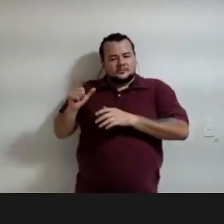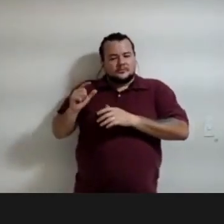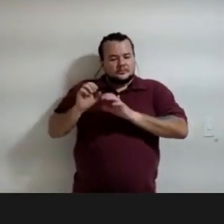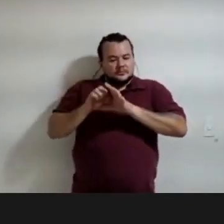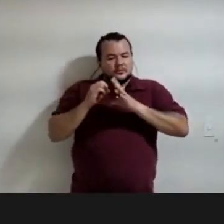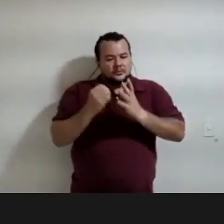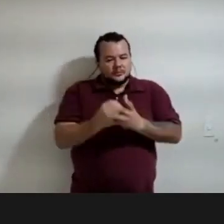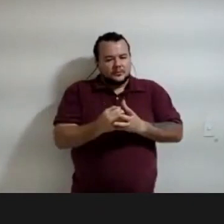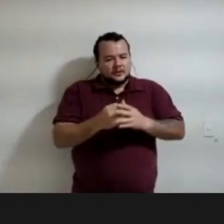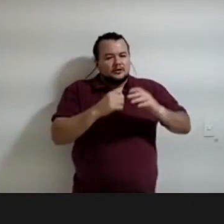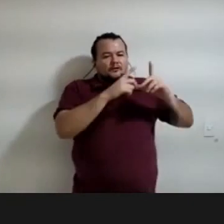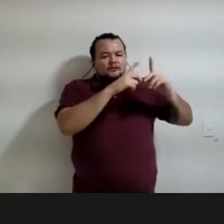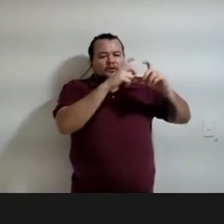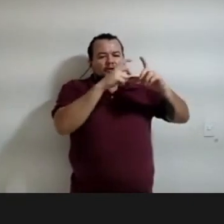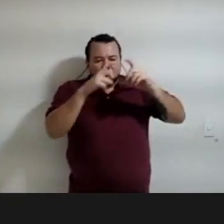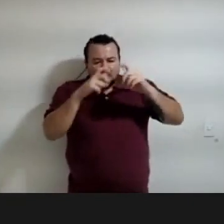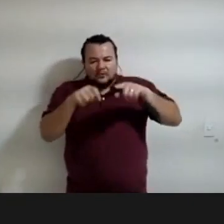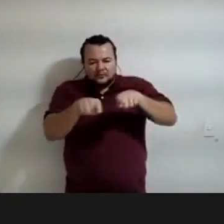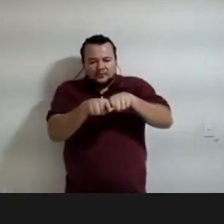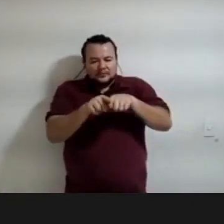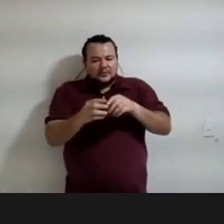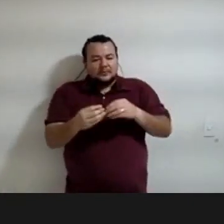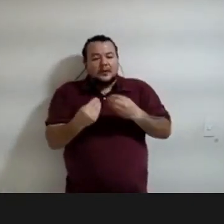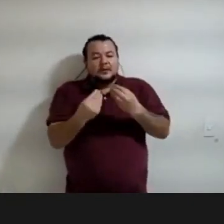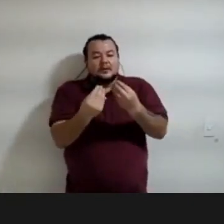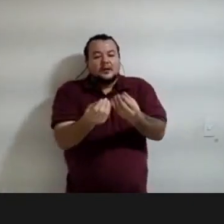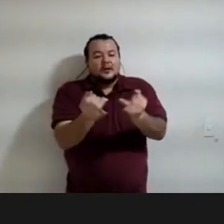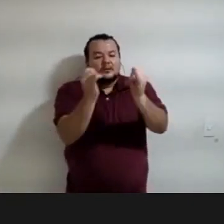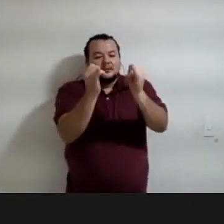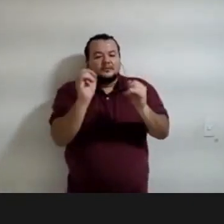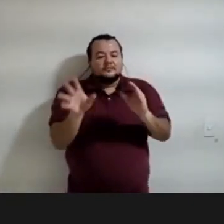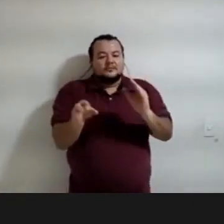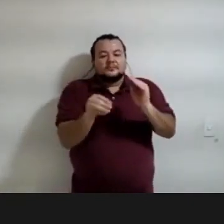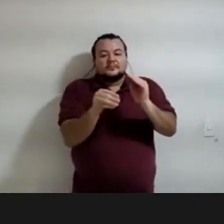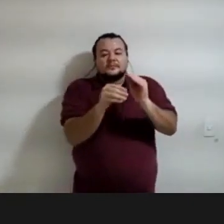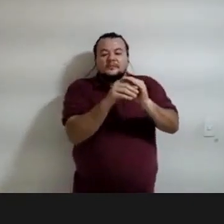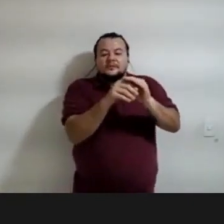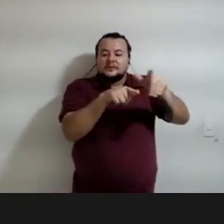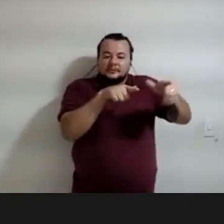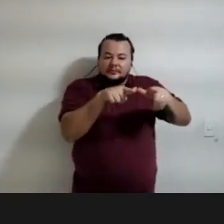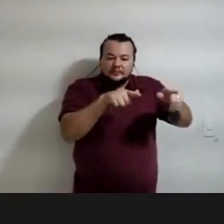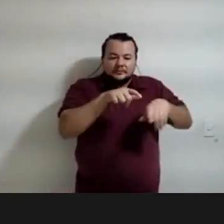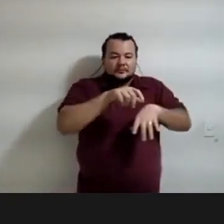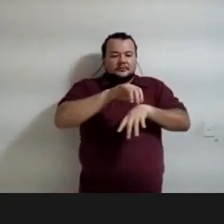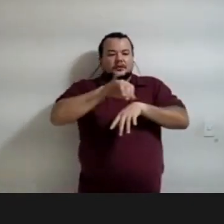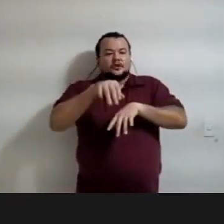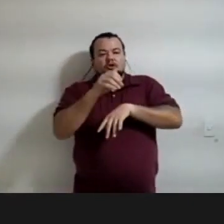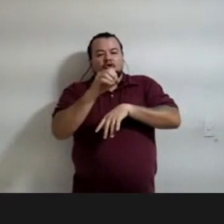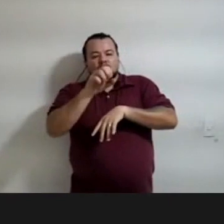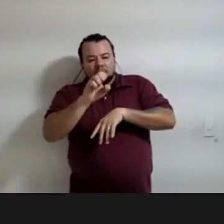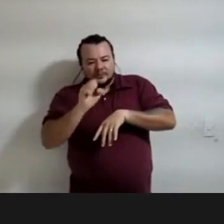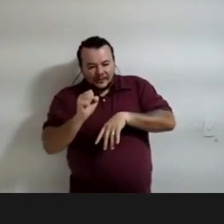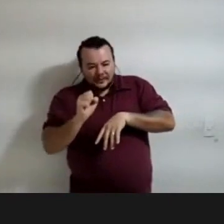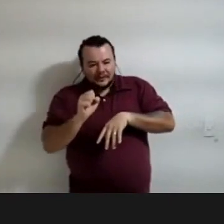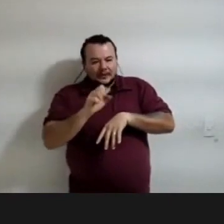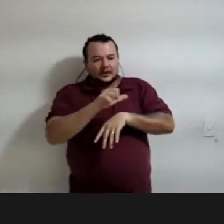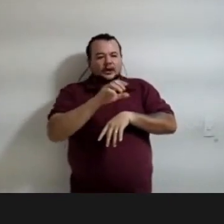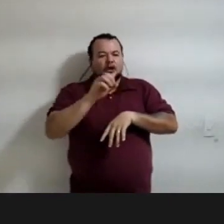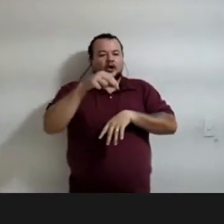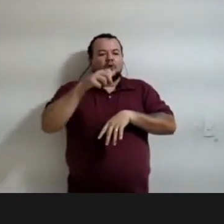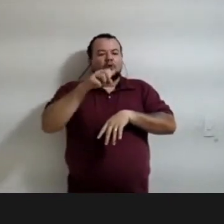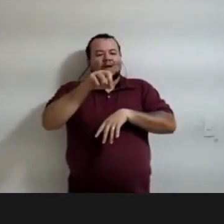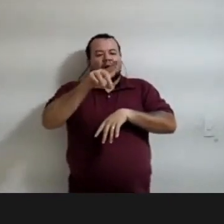imagens para compor a identidade visual do sexto Enampar, José Roberto Bassu, Gabriel Lyon, Joana França, Leonardo Wen